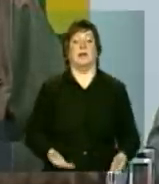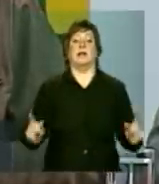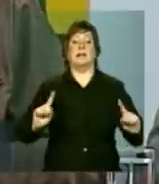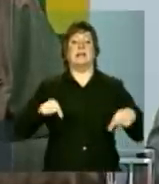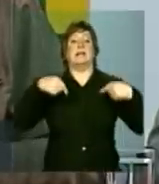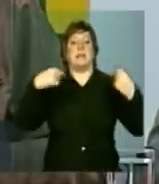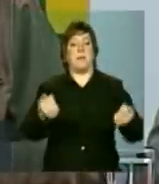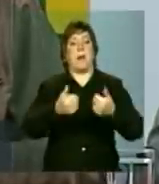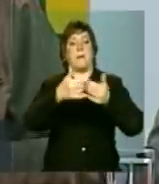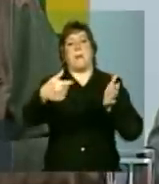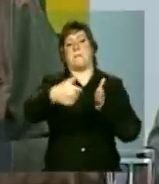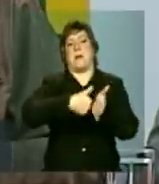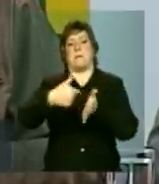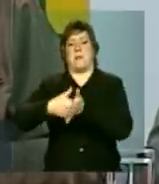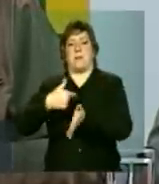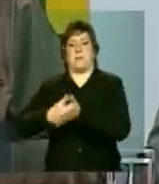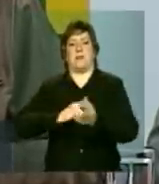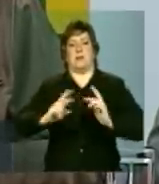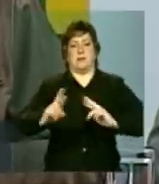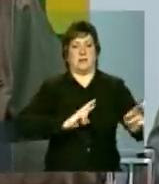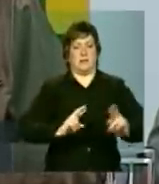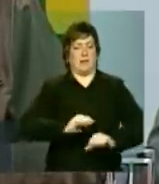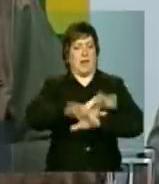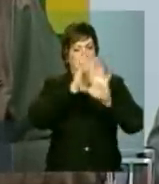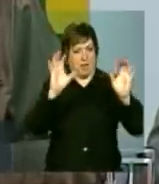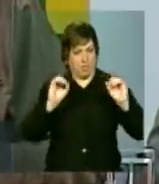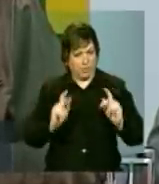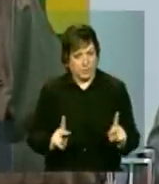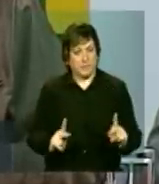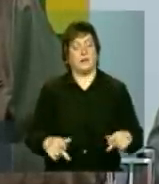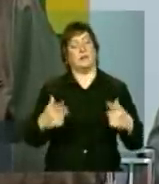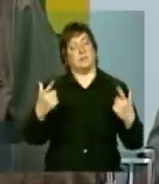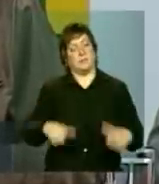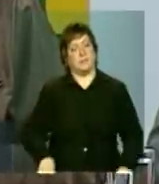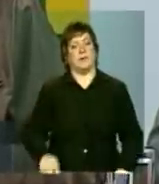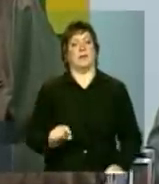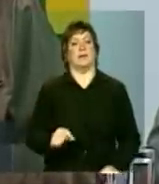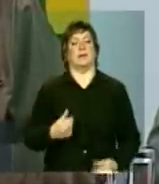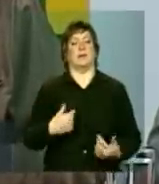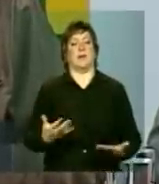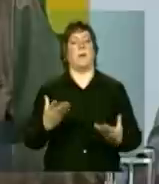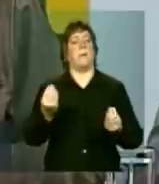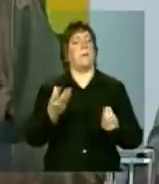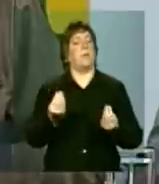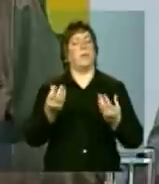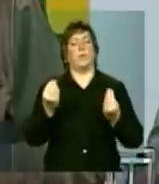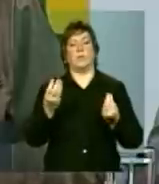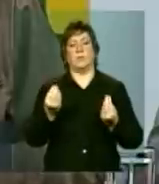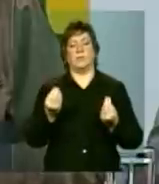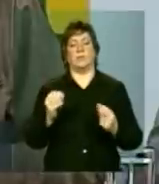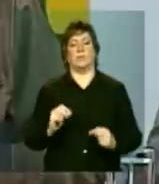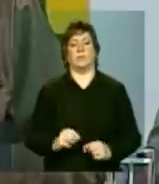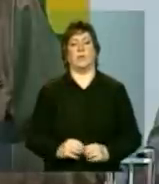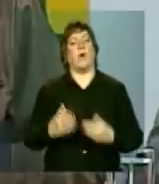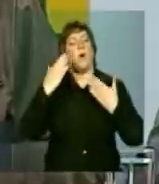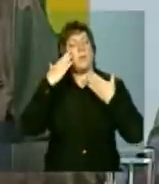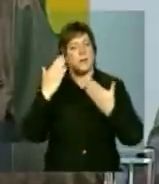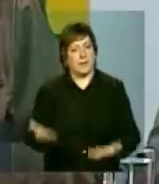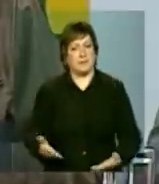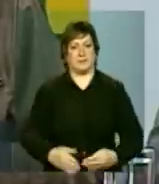abriremos para perguntas e esclarecimentos Tá bem então mais uma vez muito